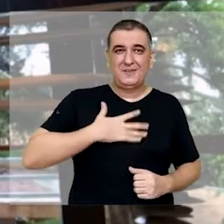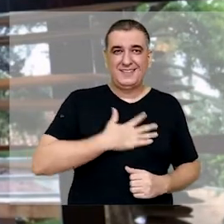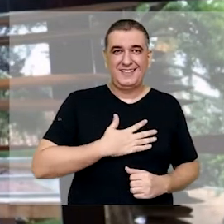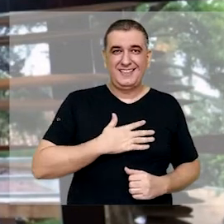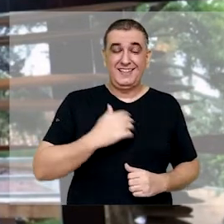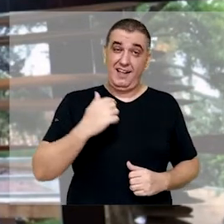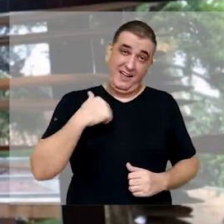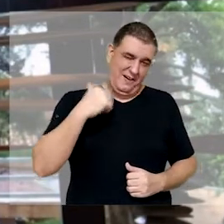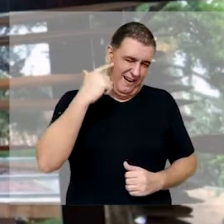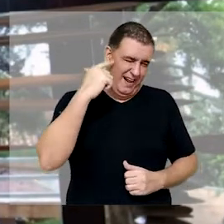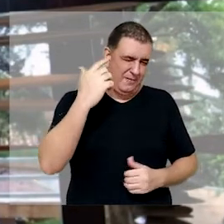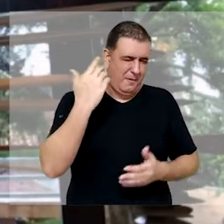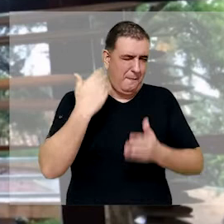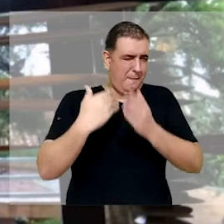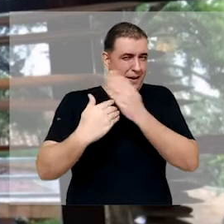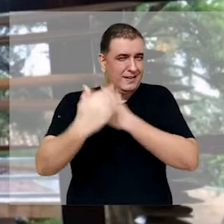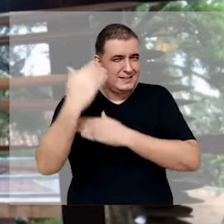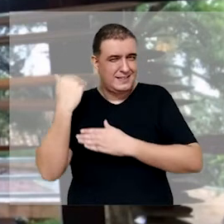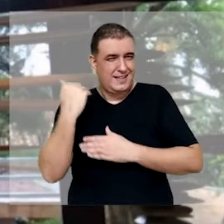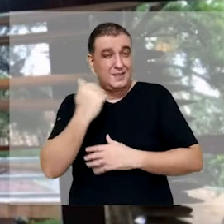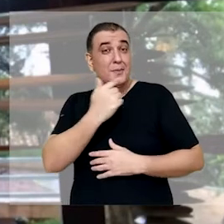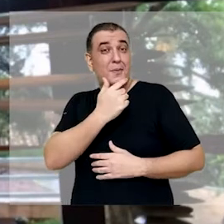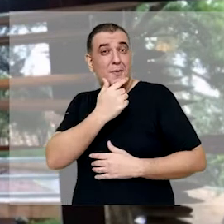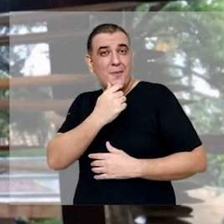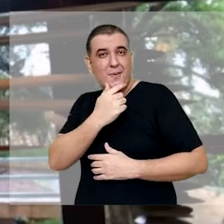lembro até hoje, como um primata,